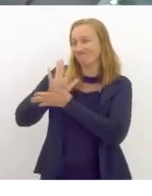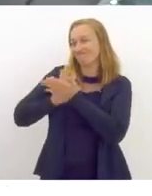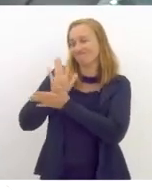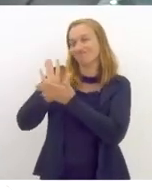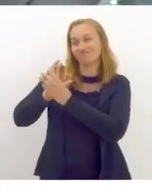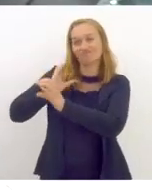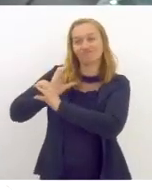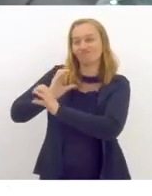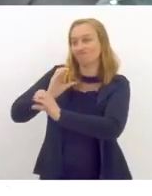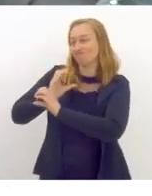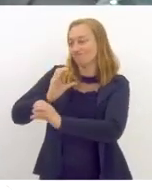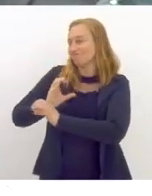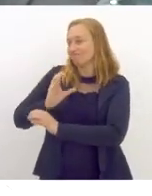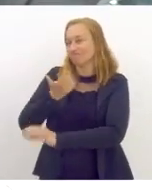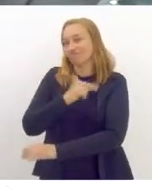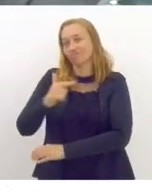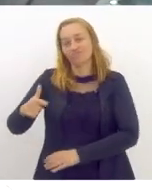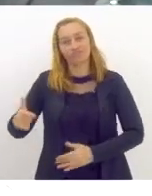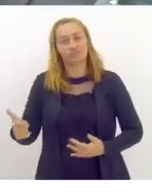nós não sabíamos